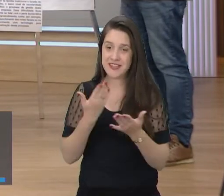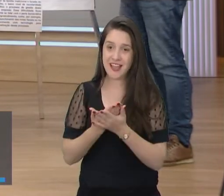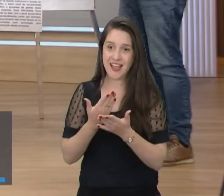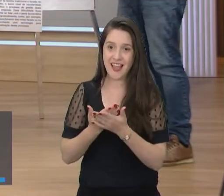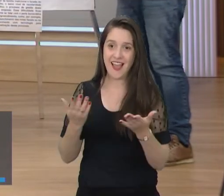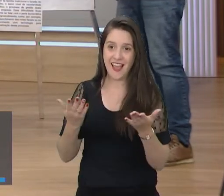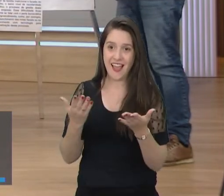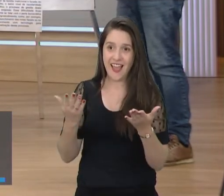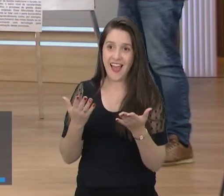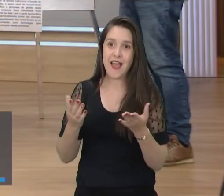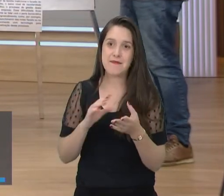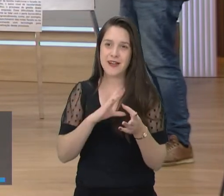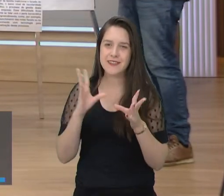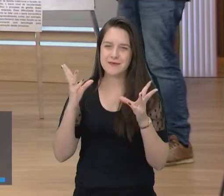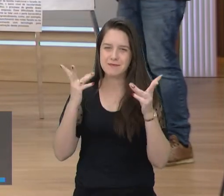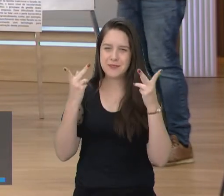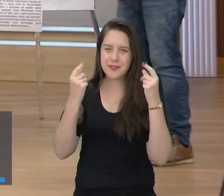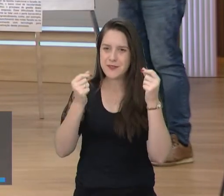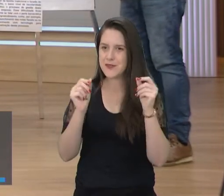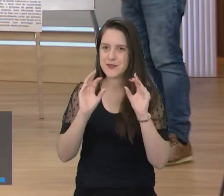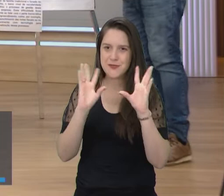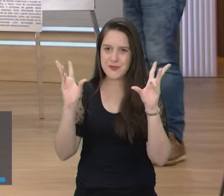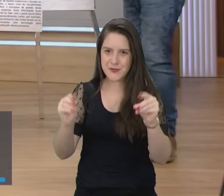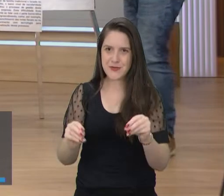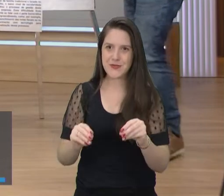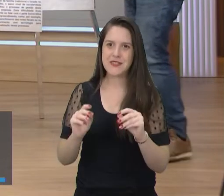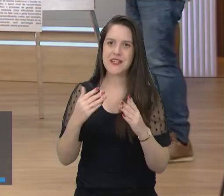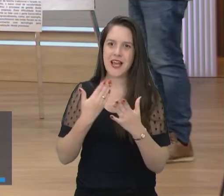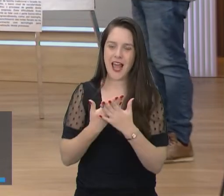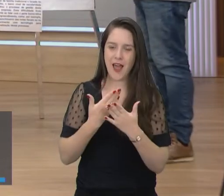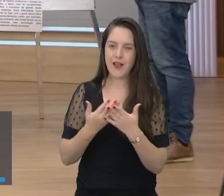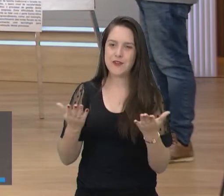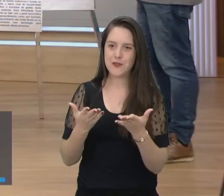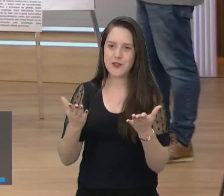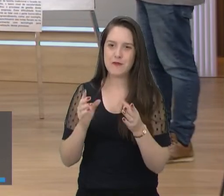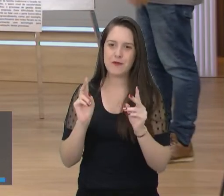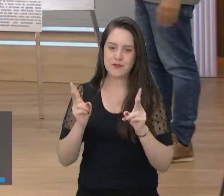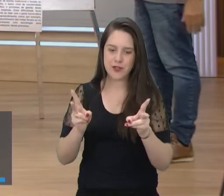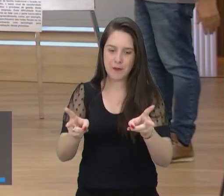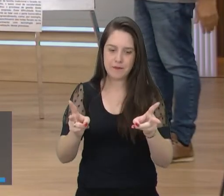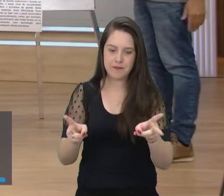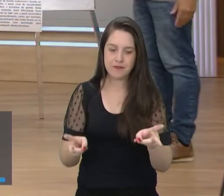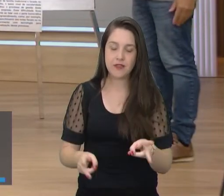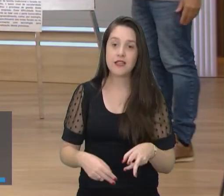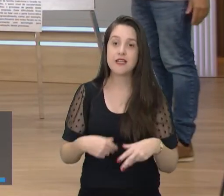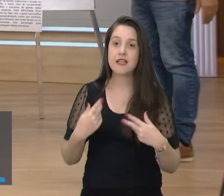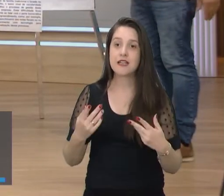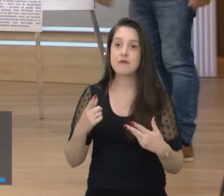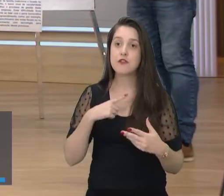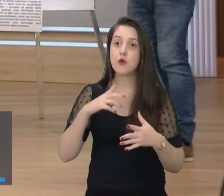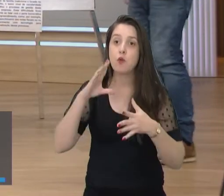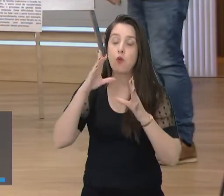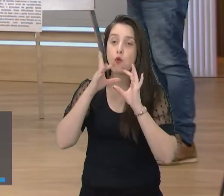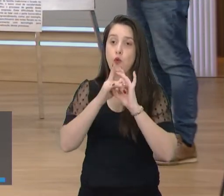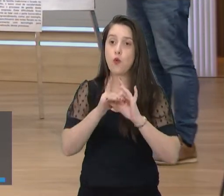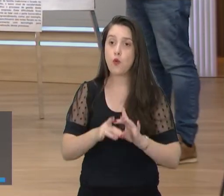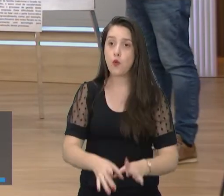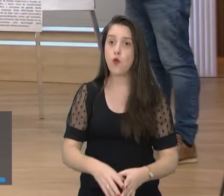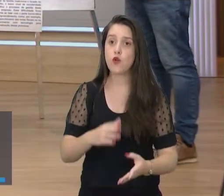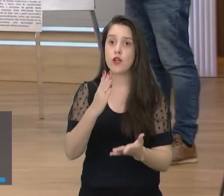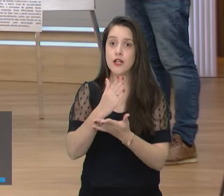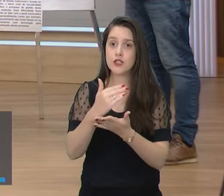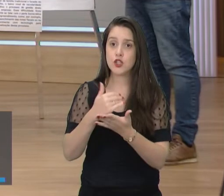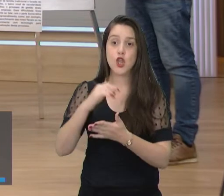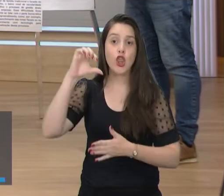aqui, ó, juntamente com a Nayana, a galera toda aqui, para essa aula funcionar. Gente, nós temos um texto aqui que ele está dividido em